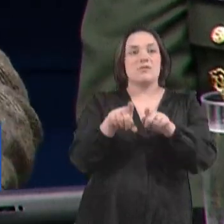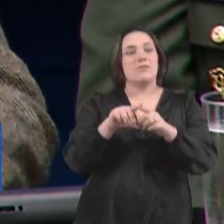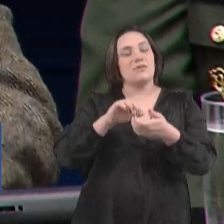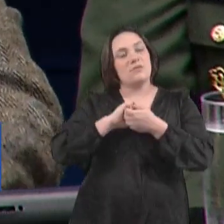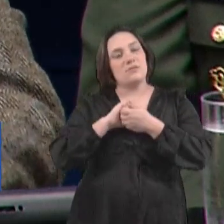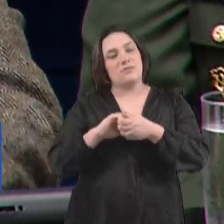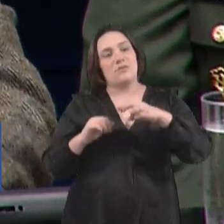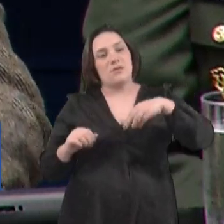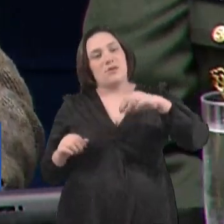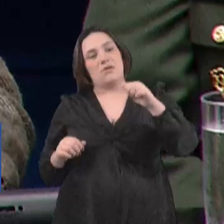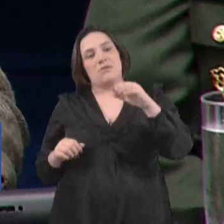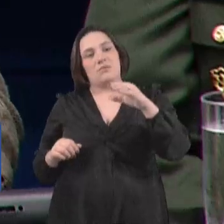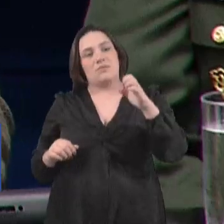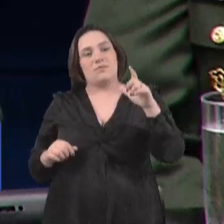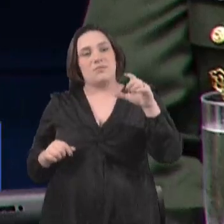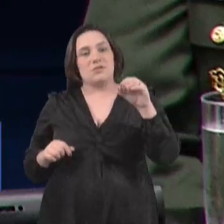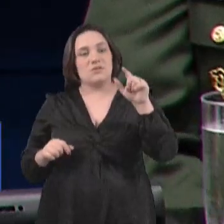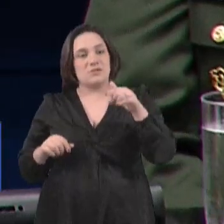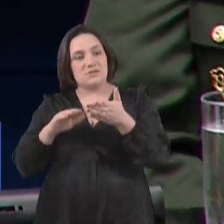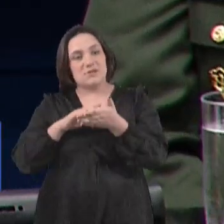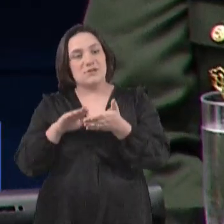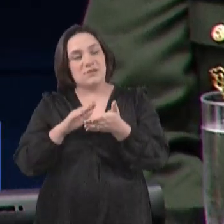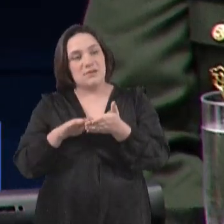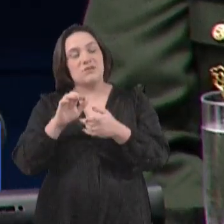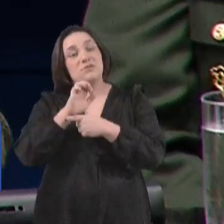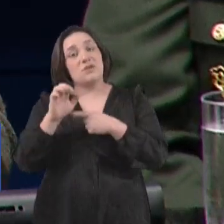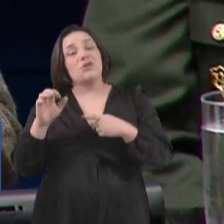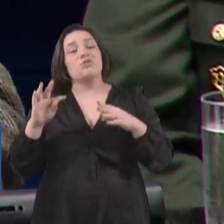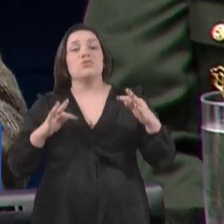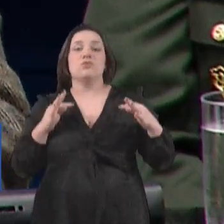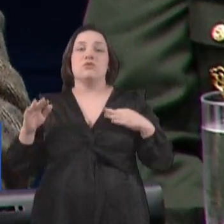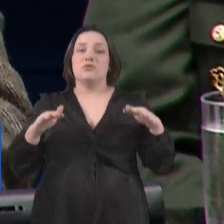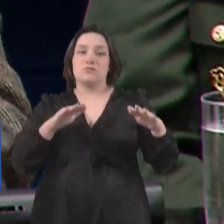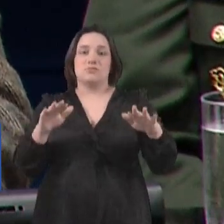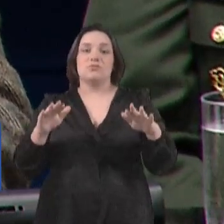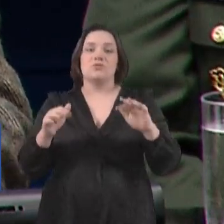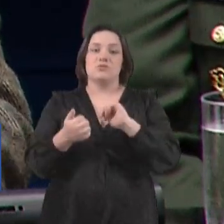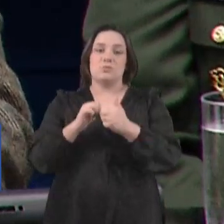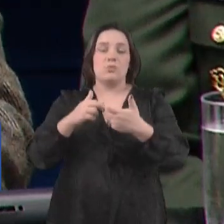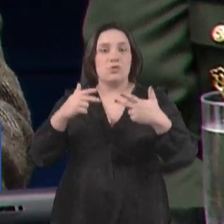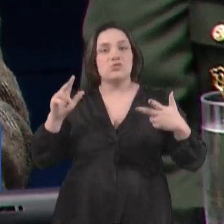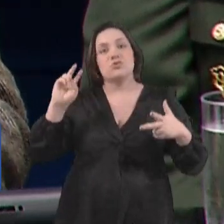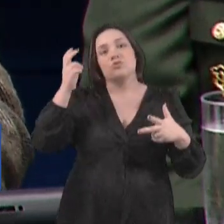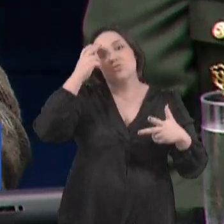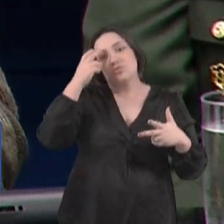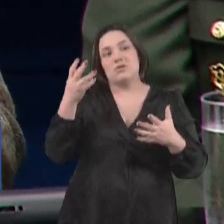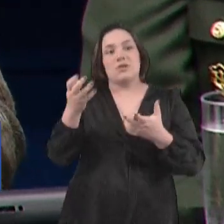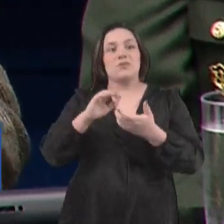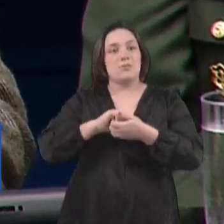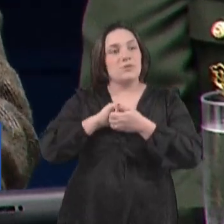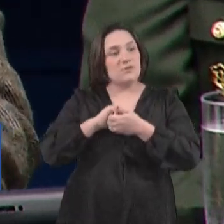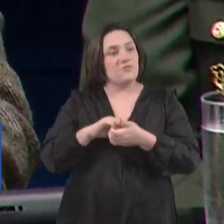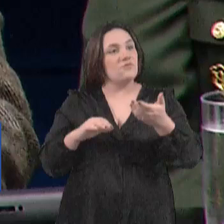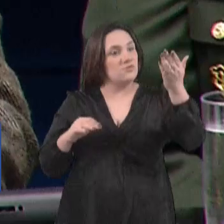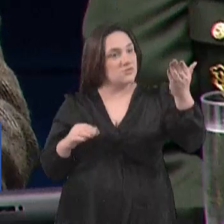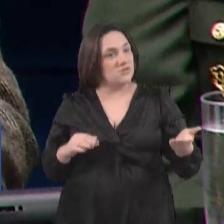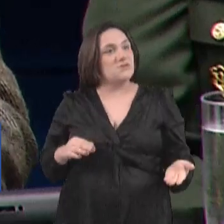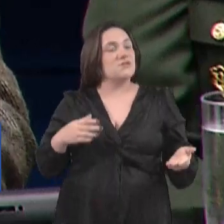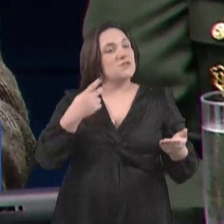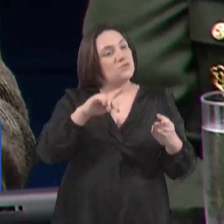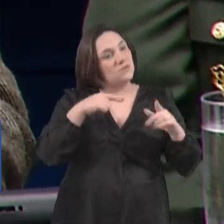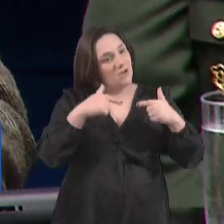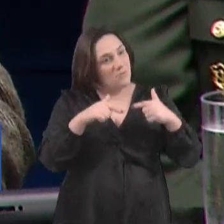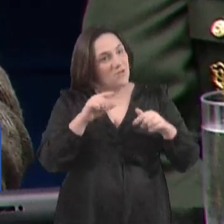amigo Marcelo Ferreira Miranda, nosso secretário de Estado de Turismo, Esporte e Cultura, e agradecer você, Marcelo, por todo o trabalho